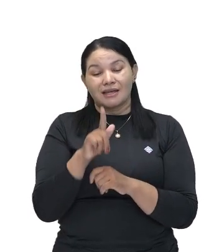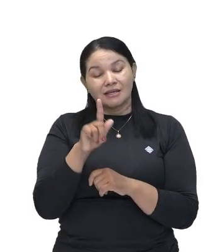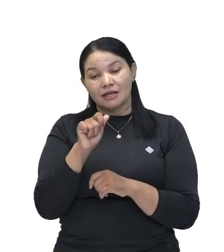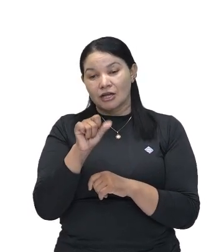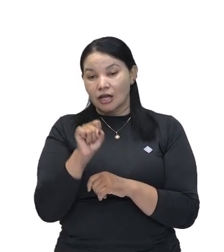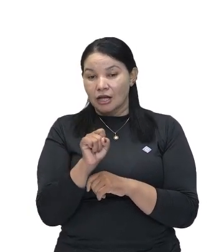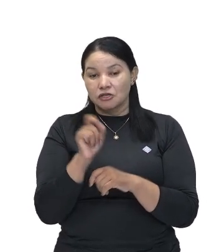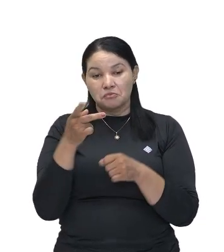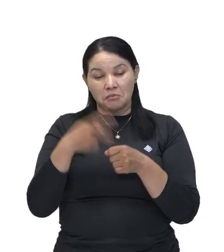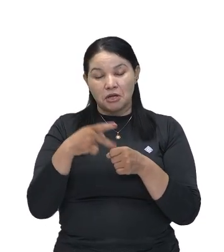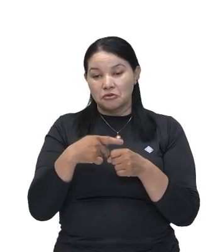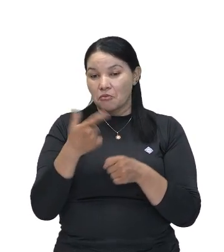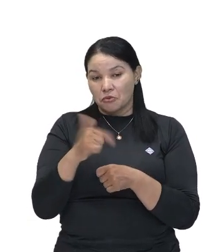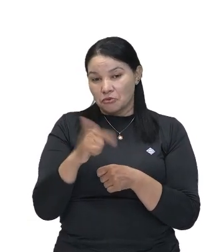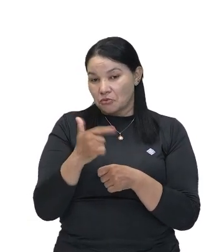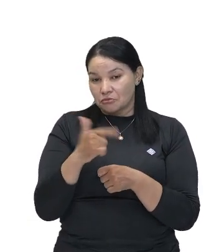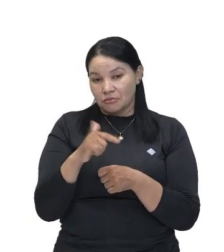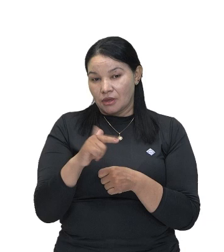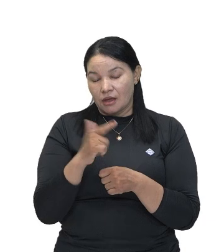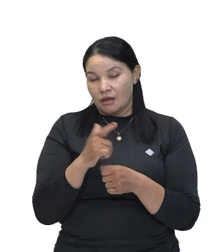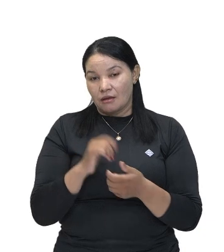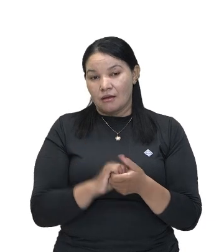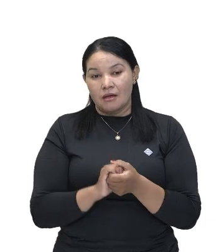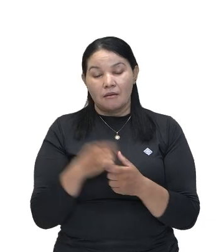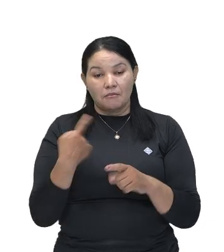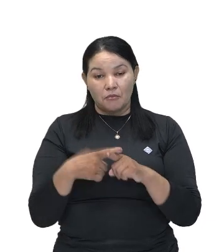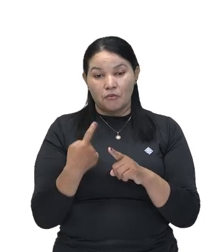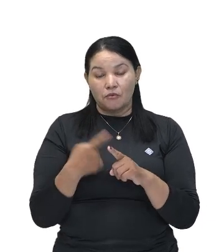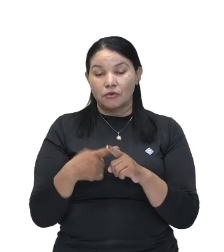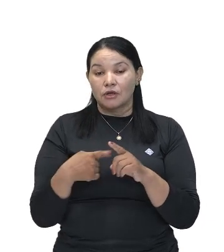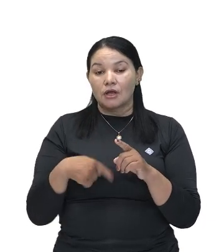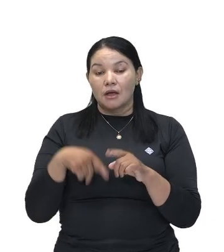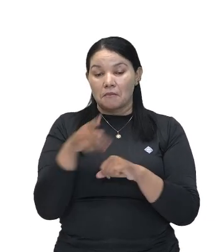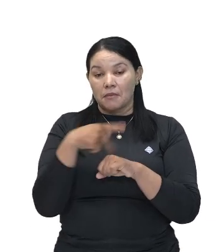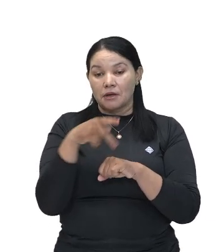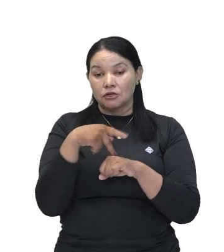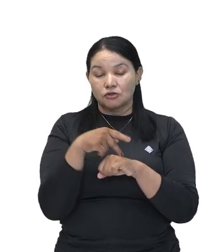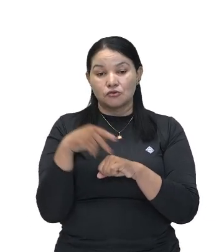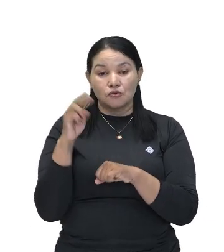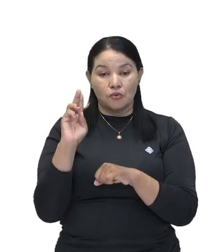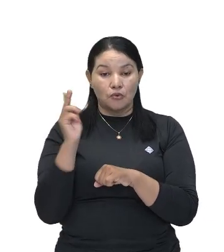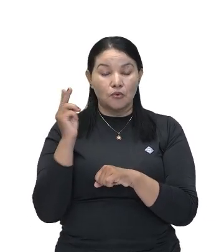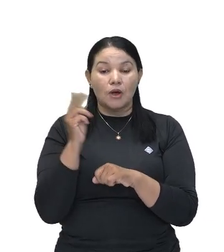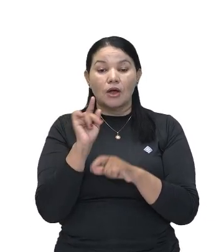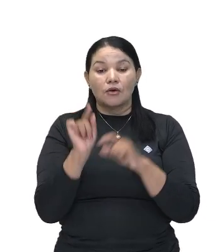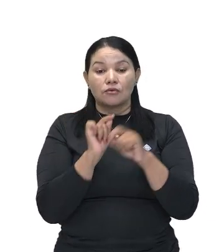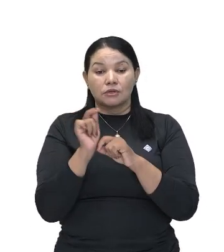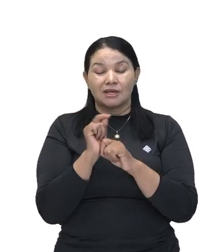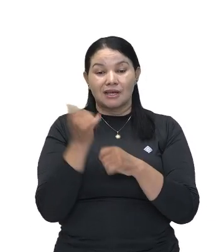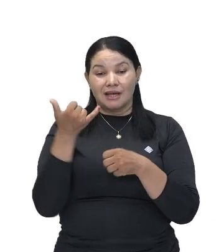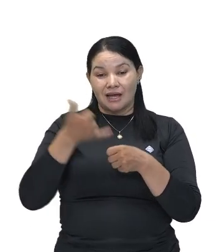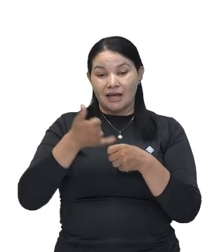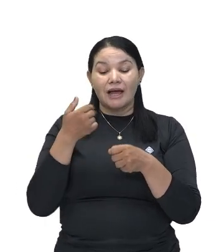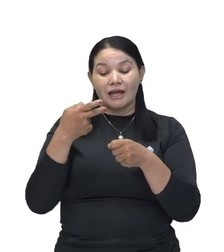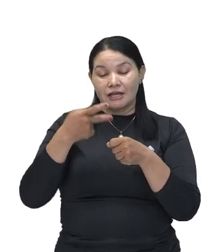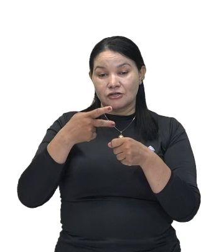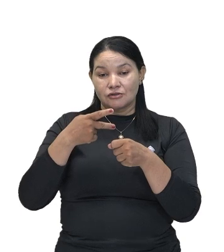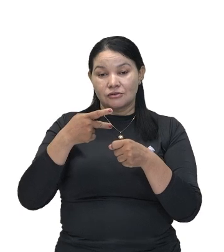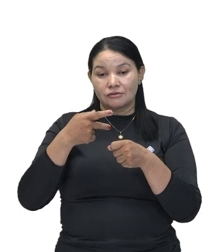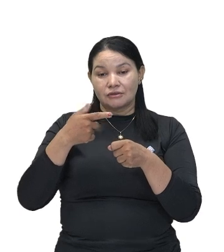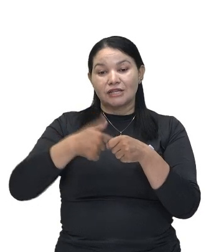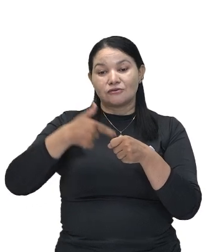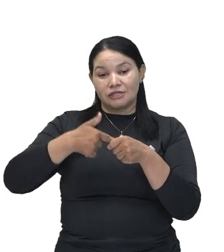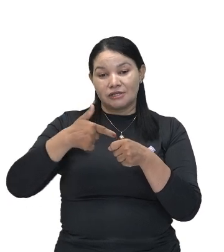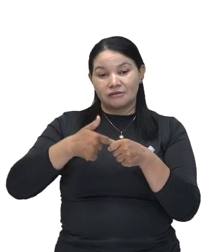e petróleo. Tanto é que lá no Uruguai, né, o preço da gasolina ele é bastante elevado, porque eles